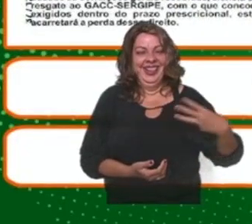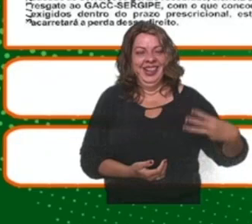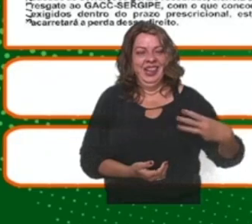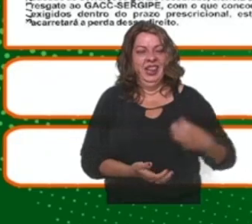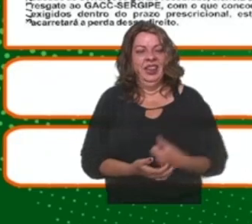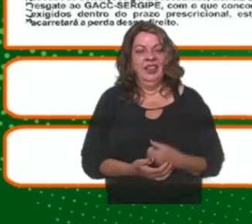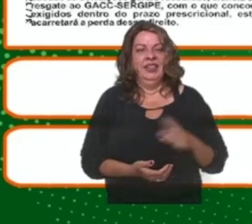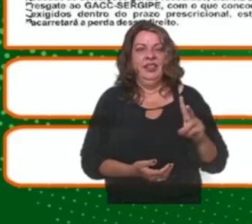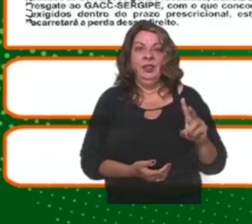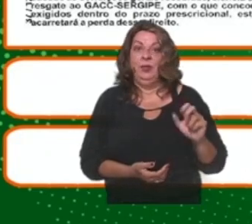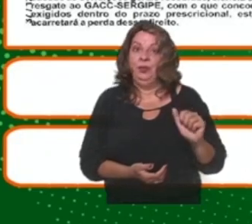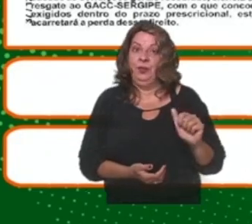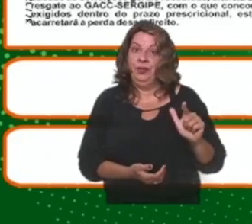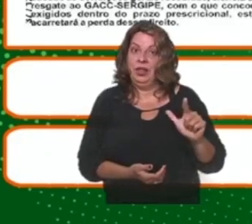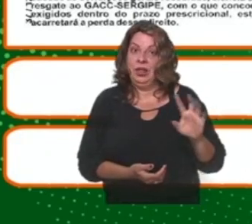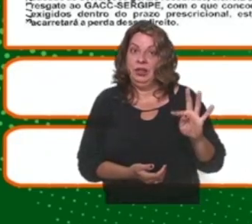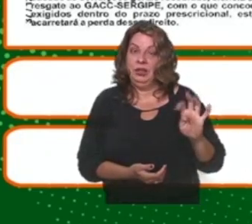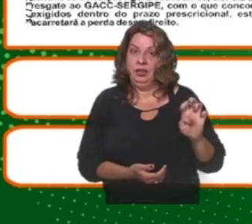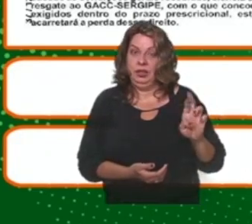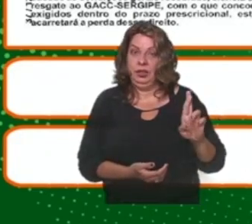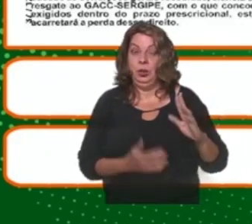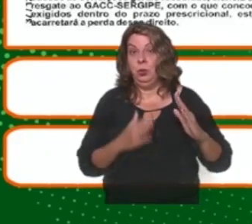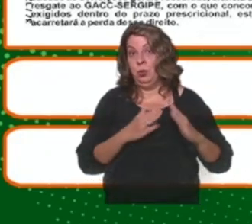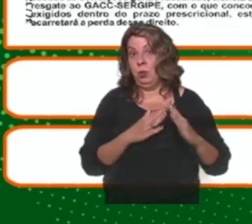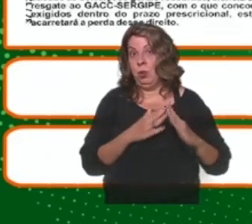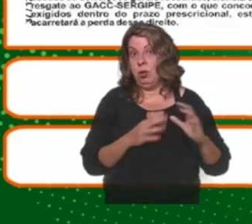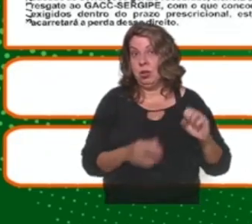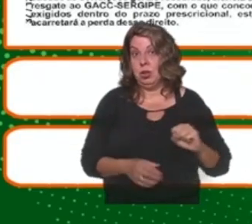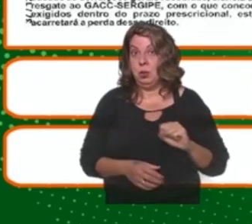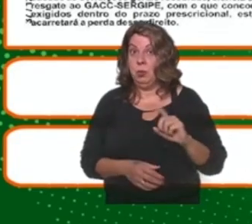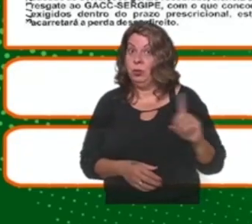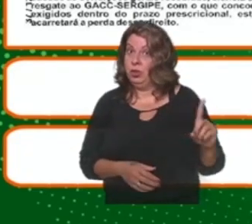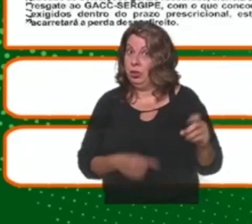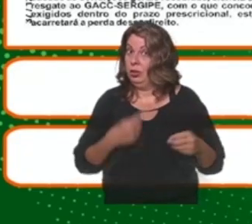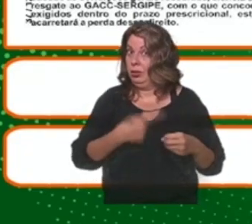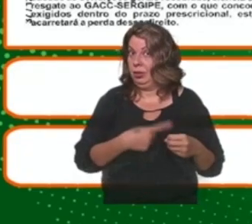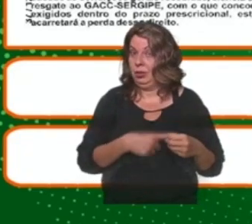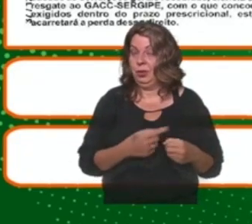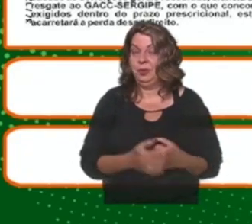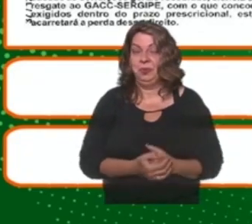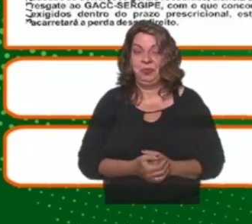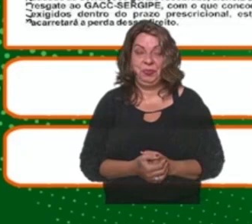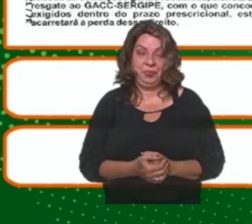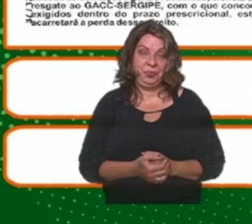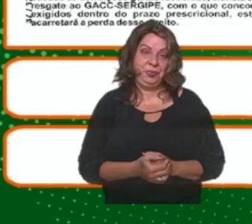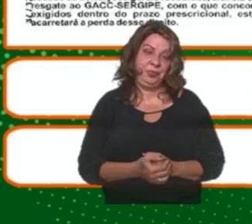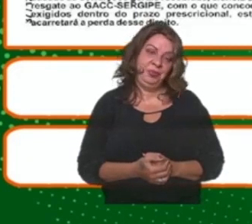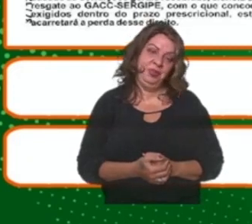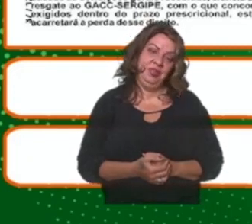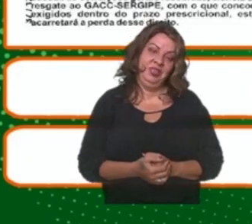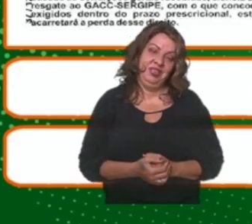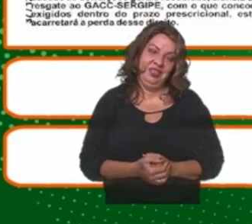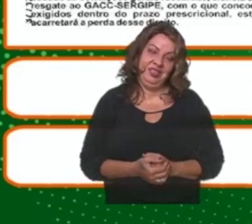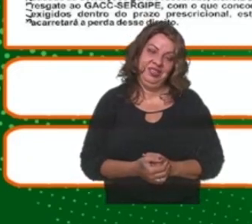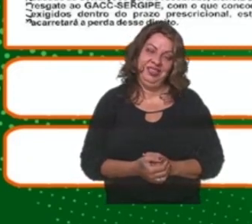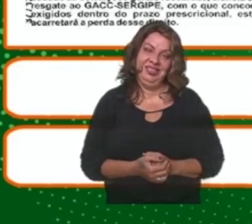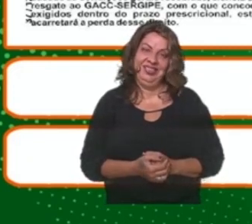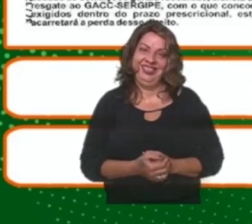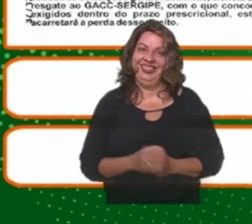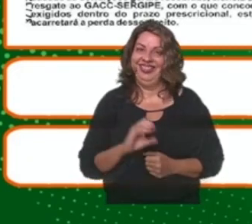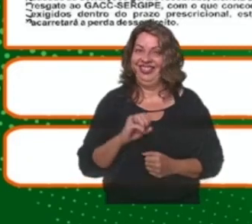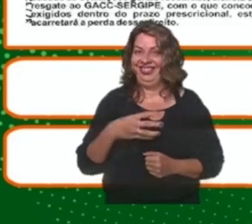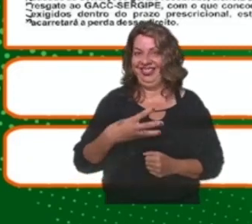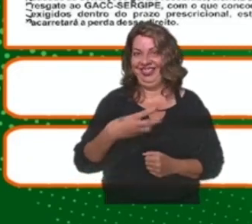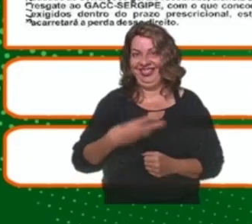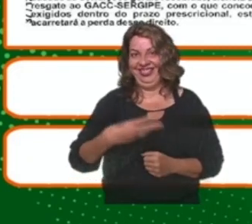556433. Walter de Souza Araújo, morador de Simão Dias, adquiriu na distribuidora WJ em Lagarto. E olha só aqui o